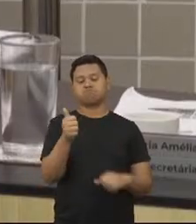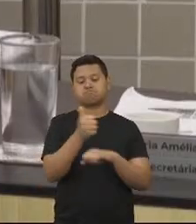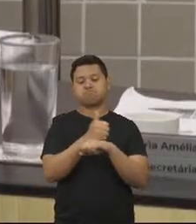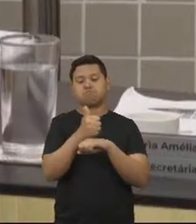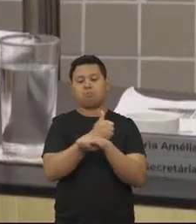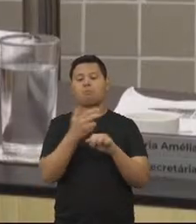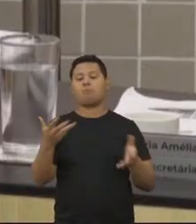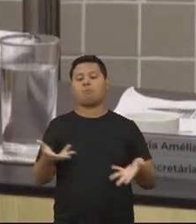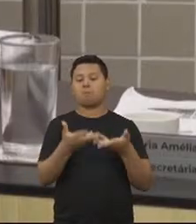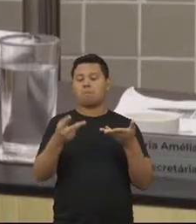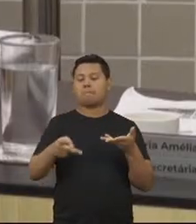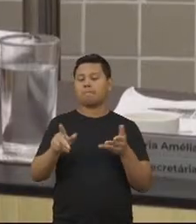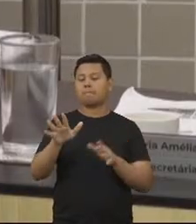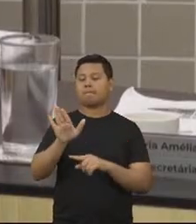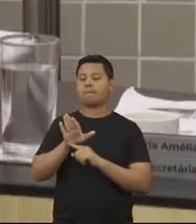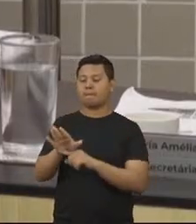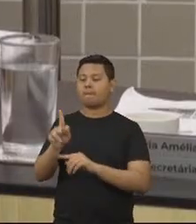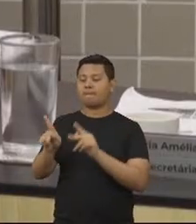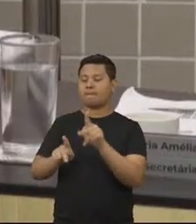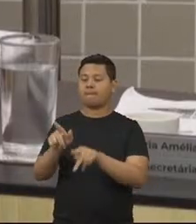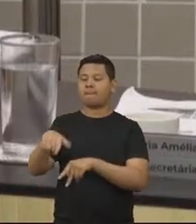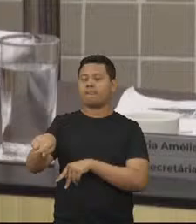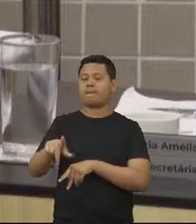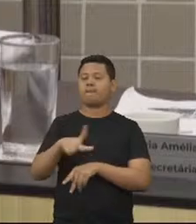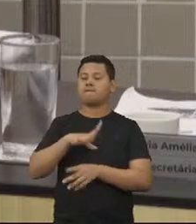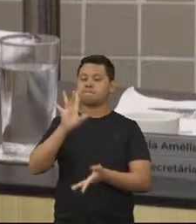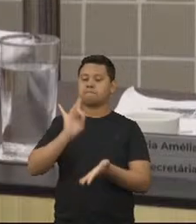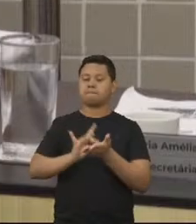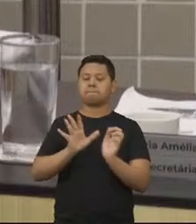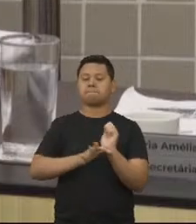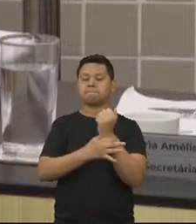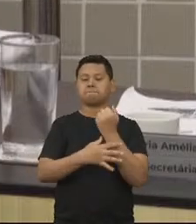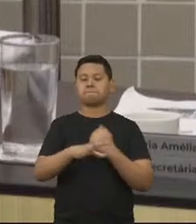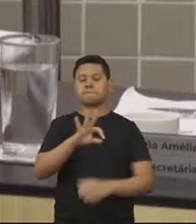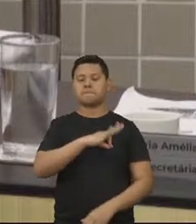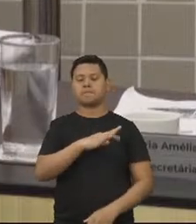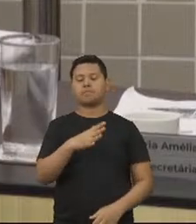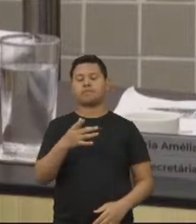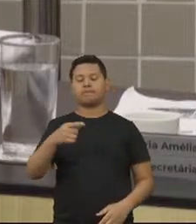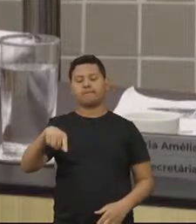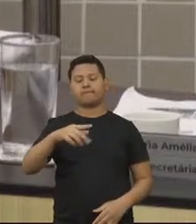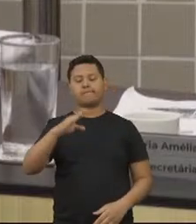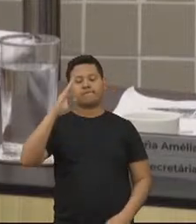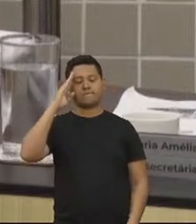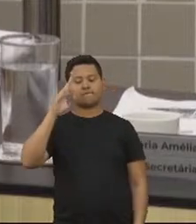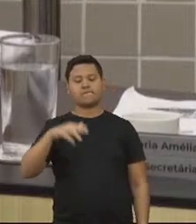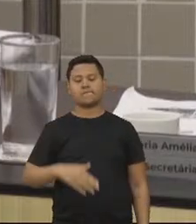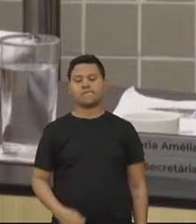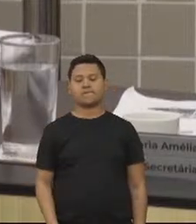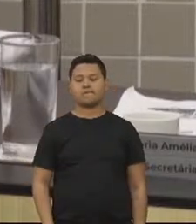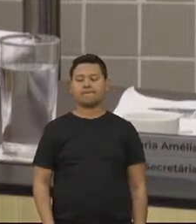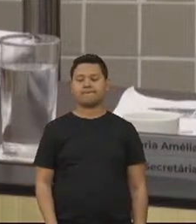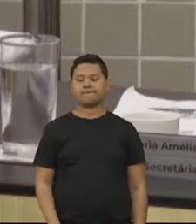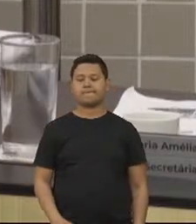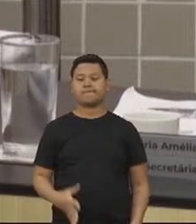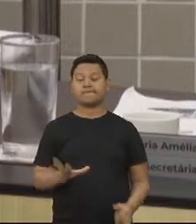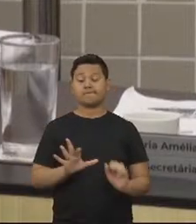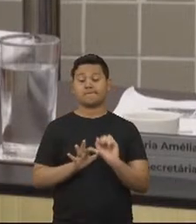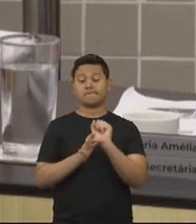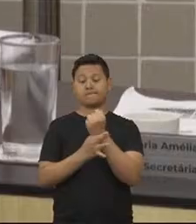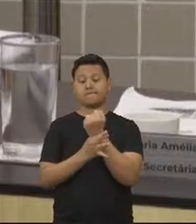profissionalismo e dedicação ao próximo demonstra o verdadeiro compromisso da Polícia Militar com a